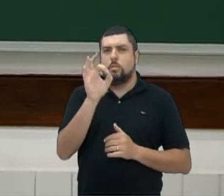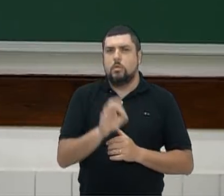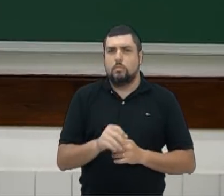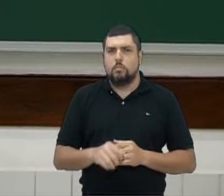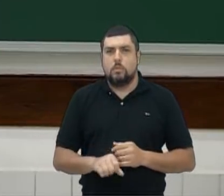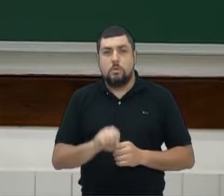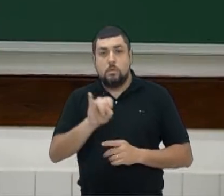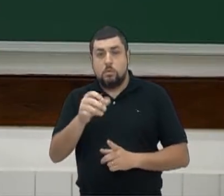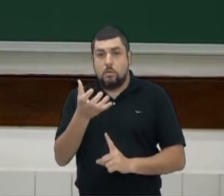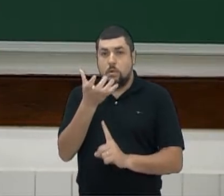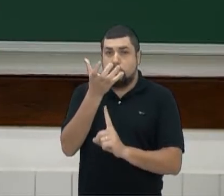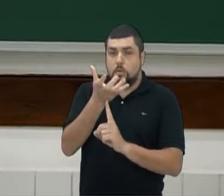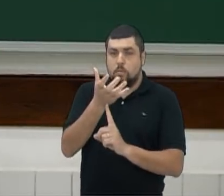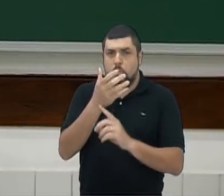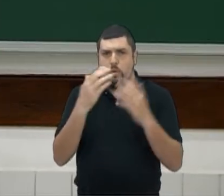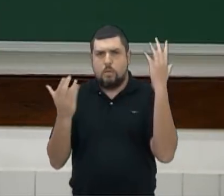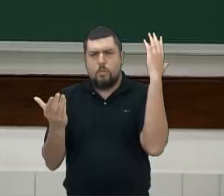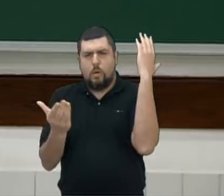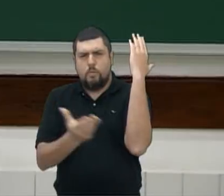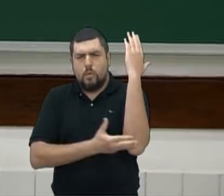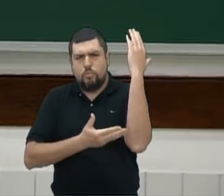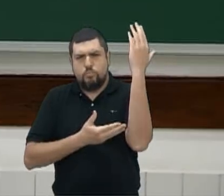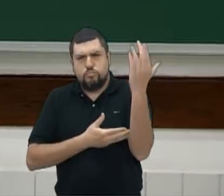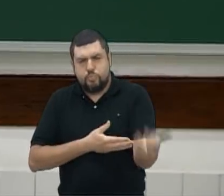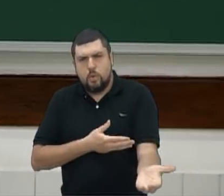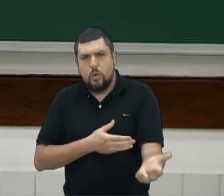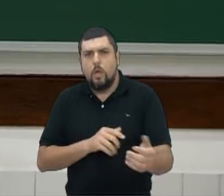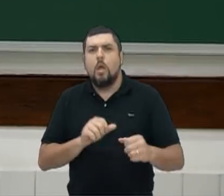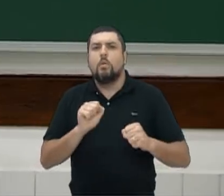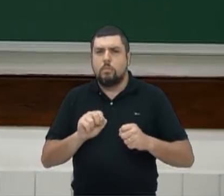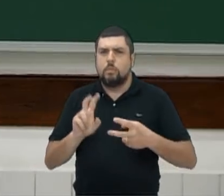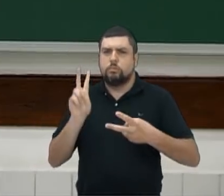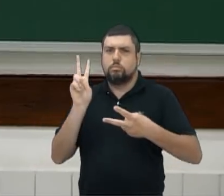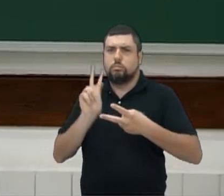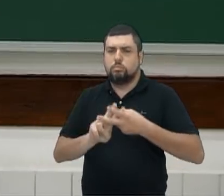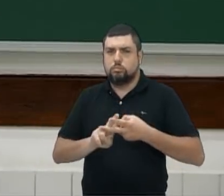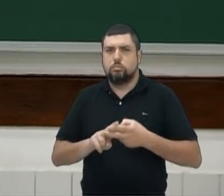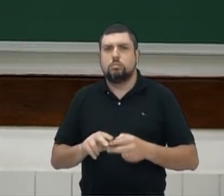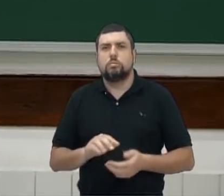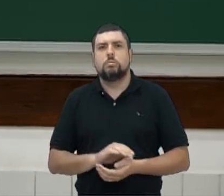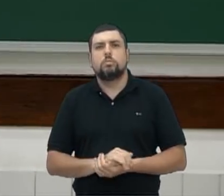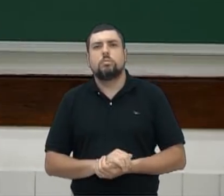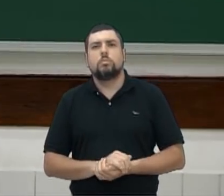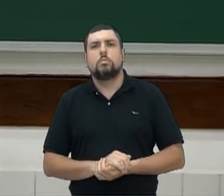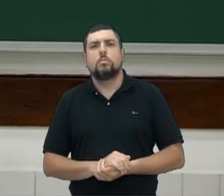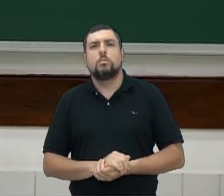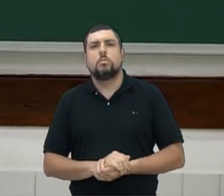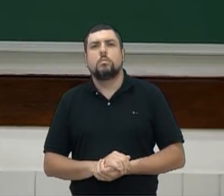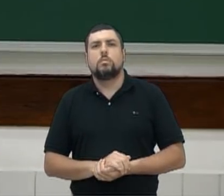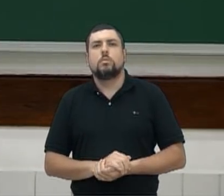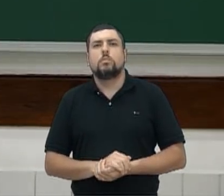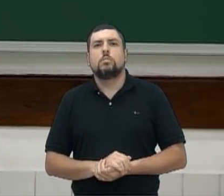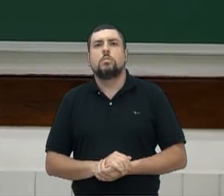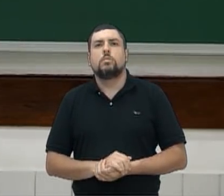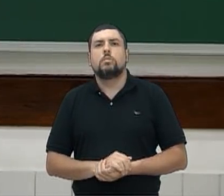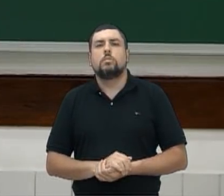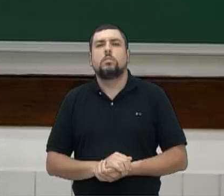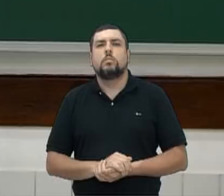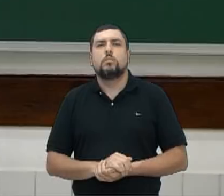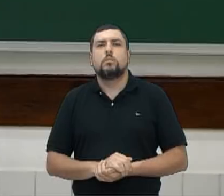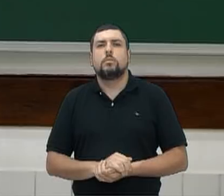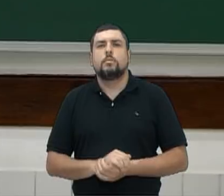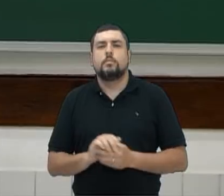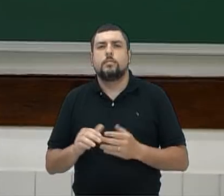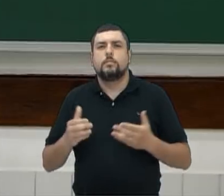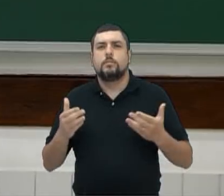dos órgãos ambientais, é um crime sujeito às penalidades previstas na lei. E aqui, ó, a gente dá